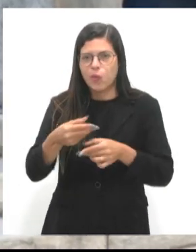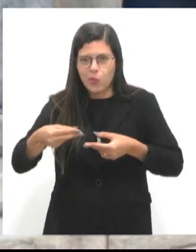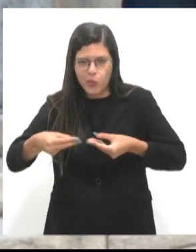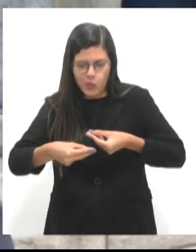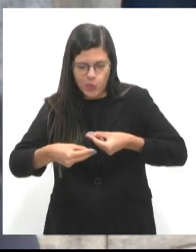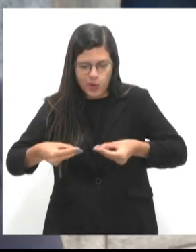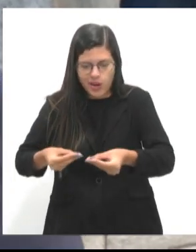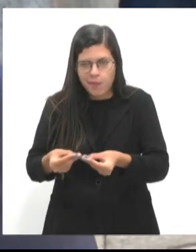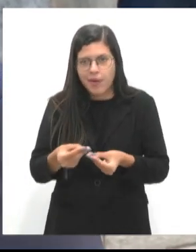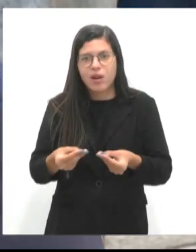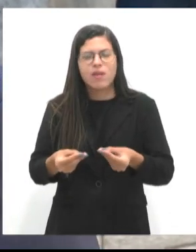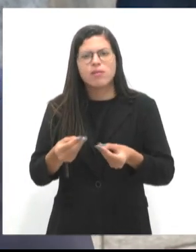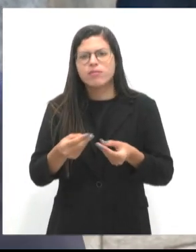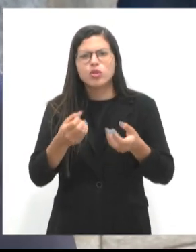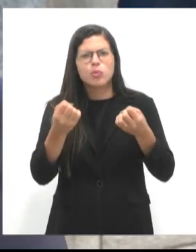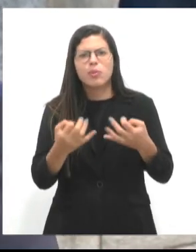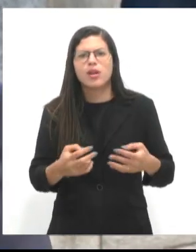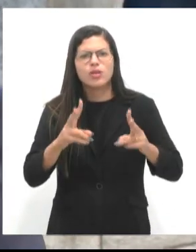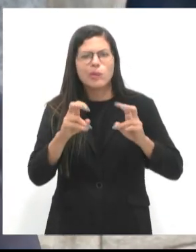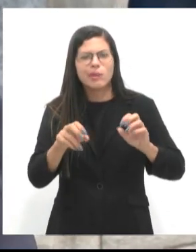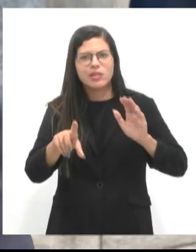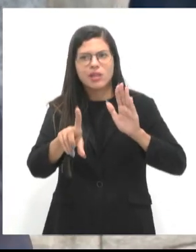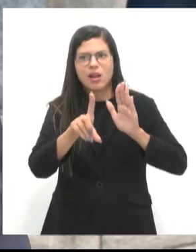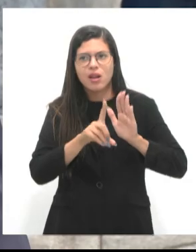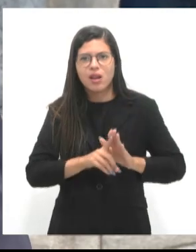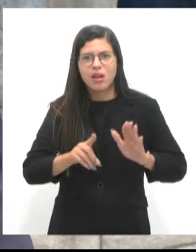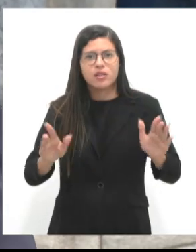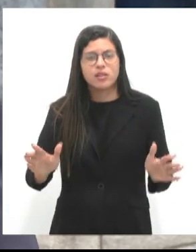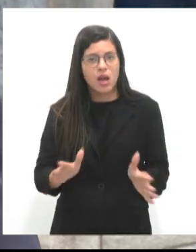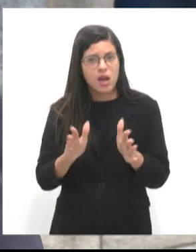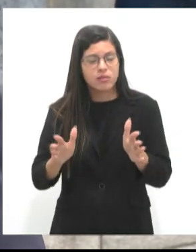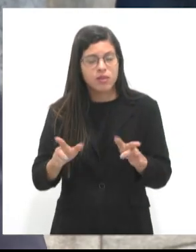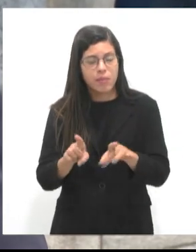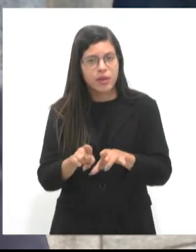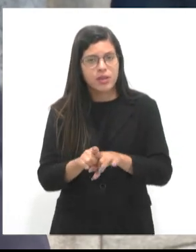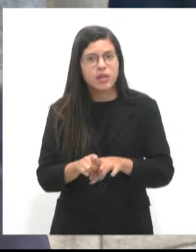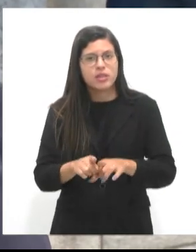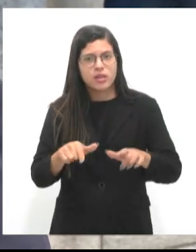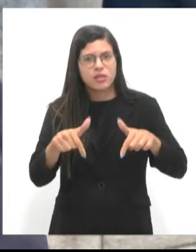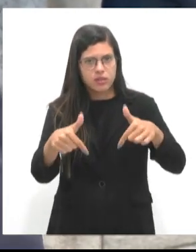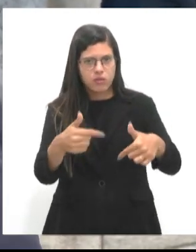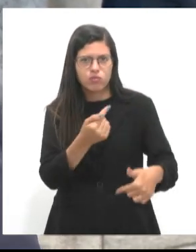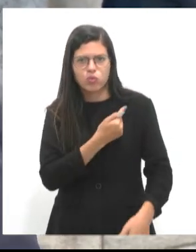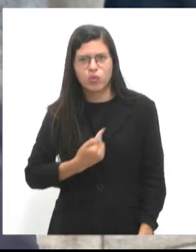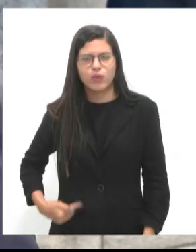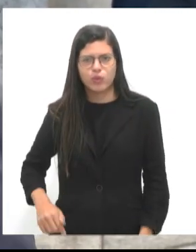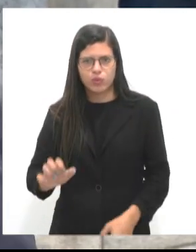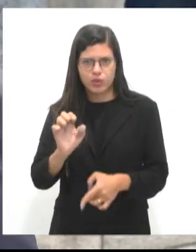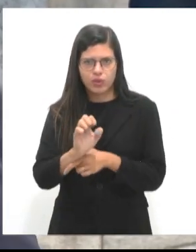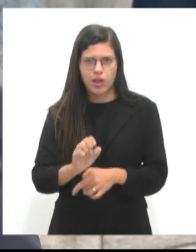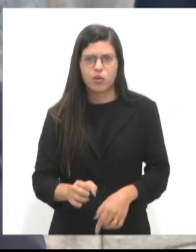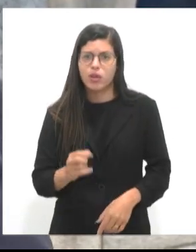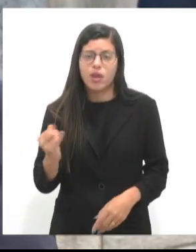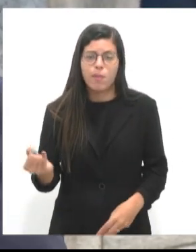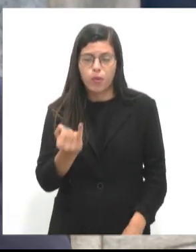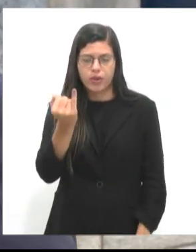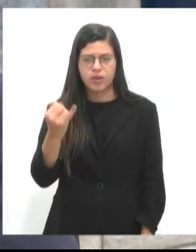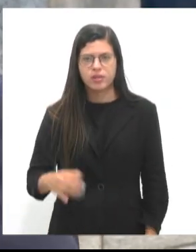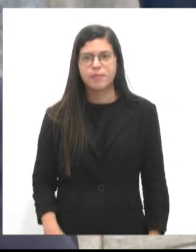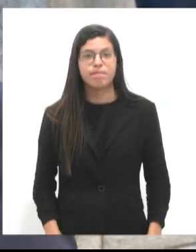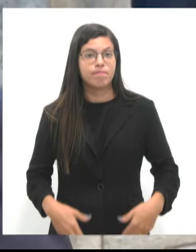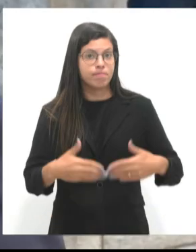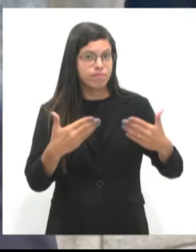respeito dessa lei e dessa iniciativa também do governo do Estado, de hoje, nesse dia tão importante, estar sancionando essa lei. Eu acho que o grande